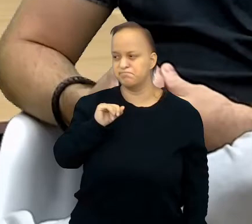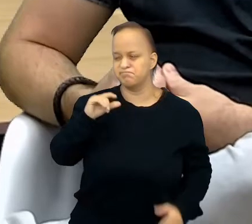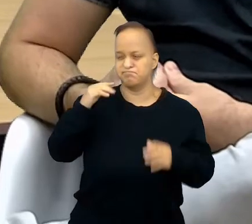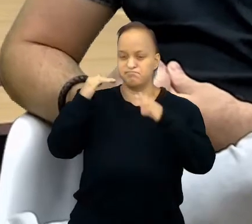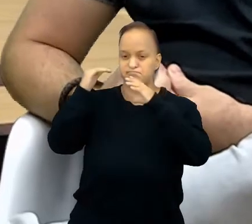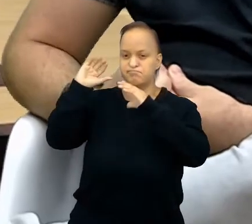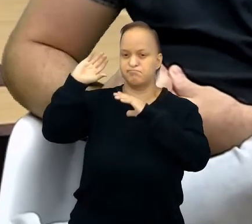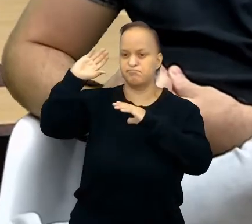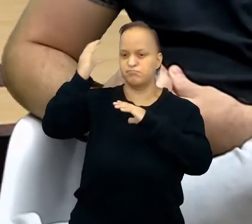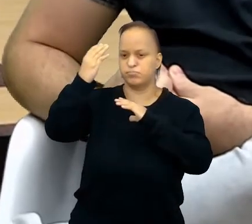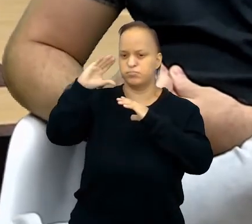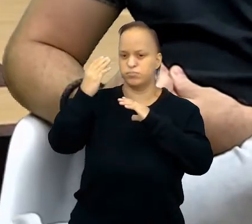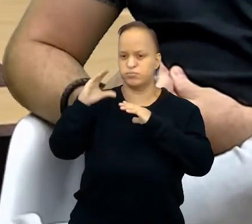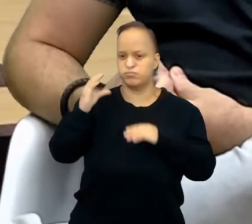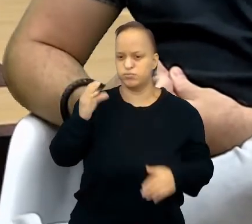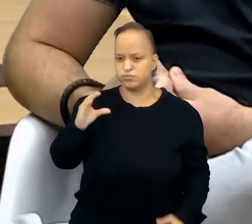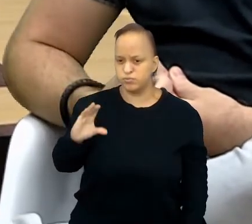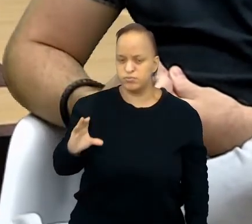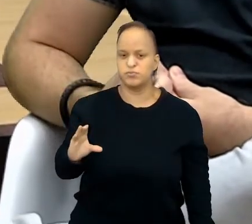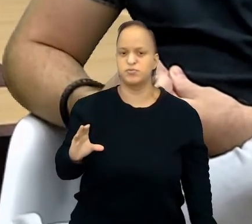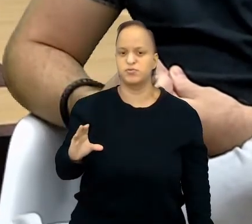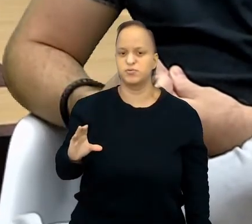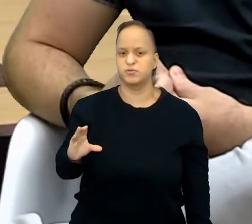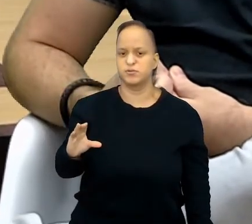post falando sobre